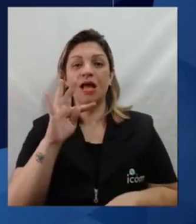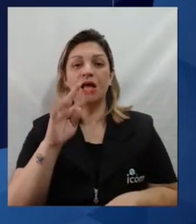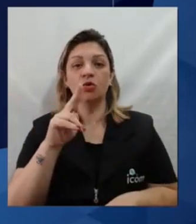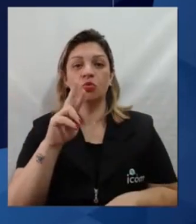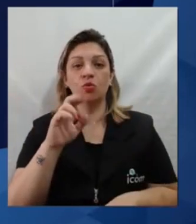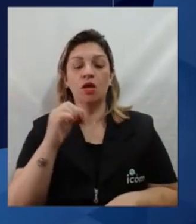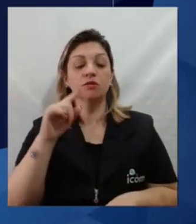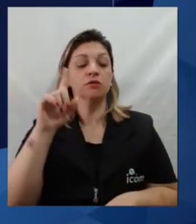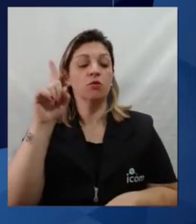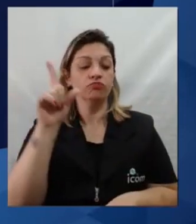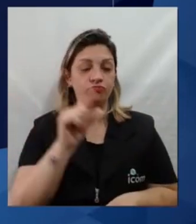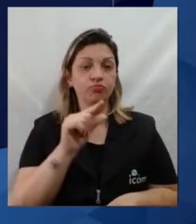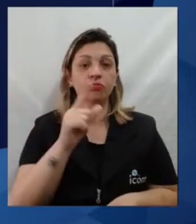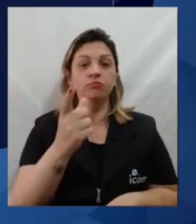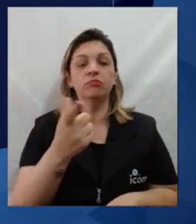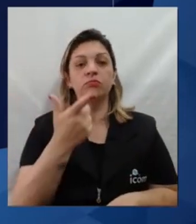oxigênio,